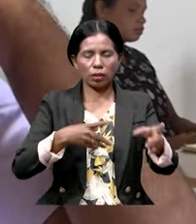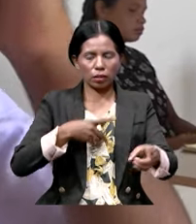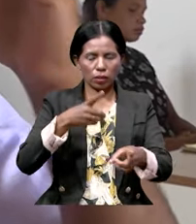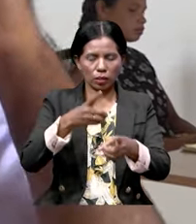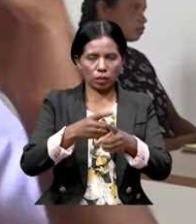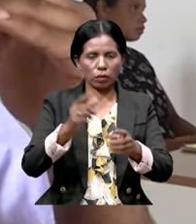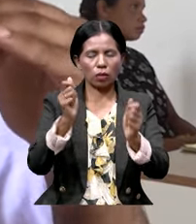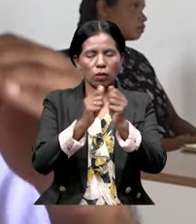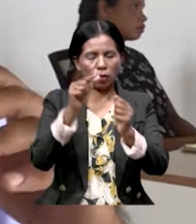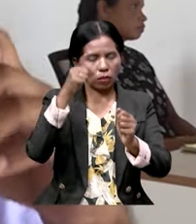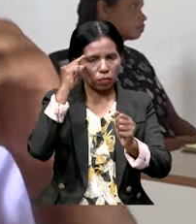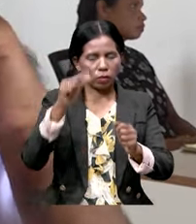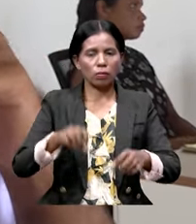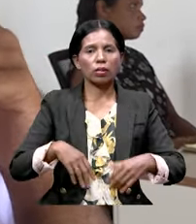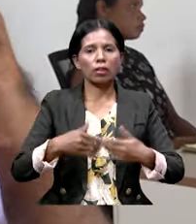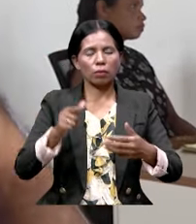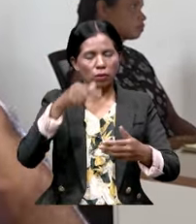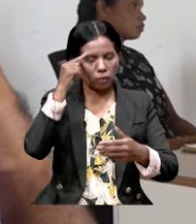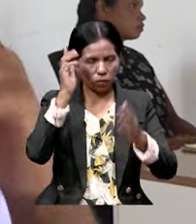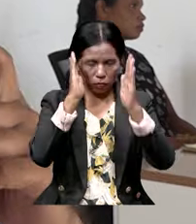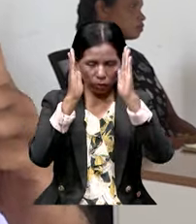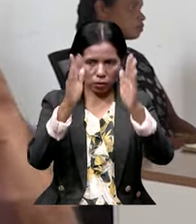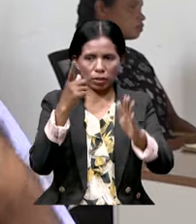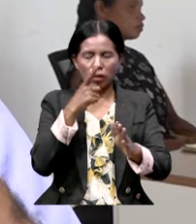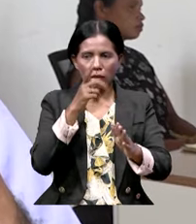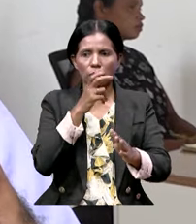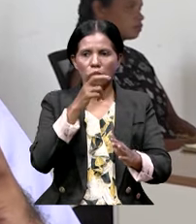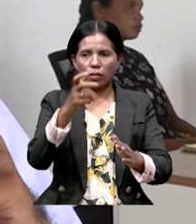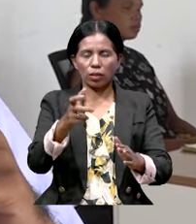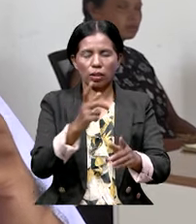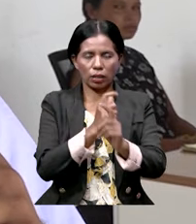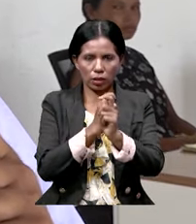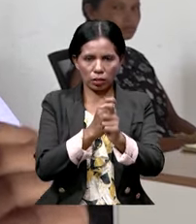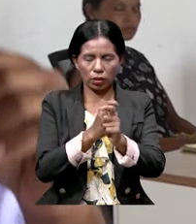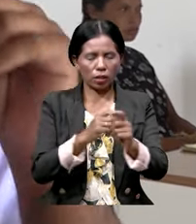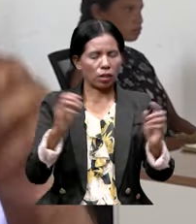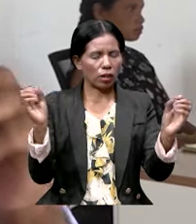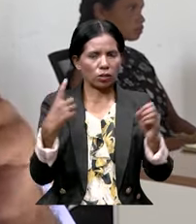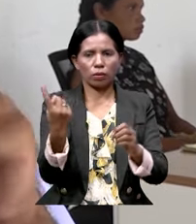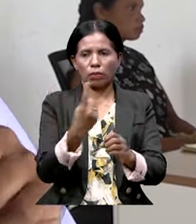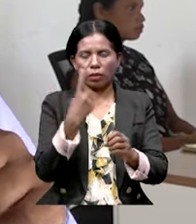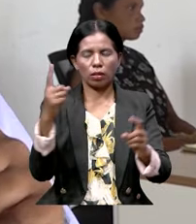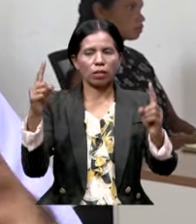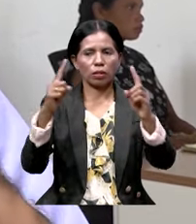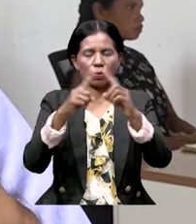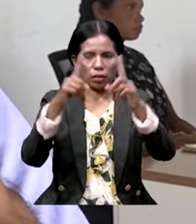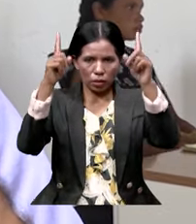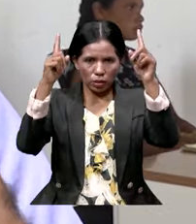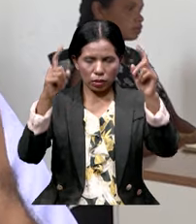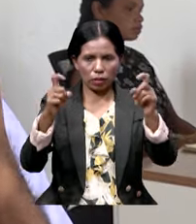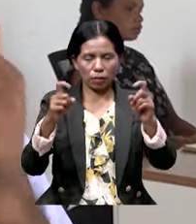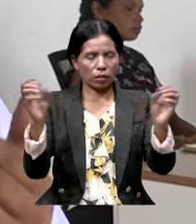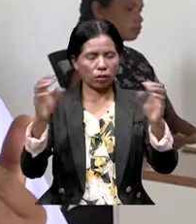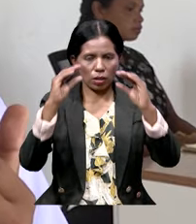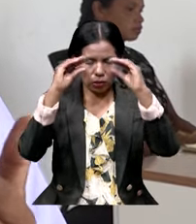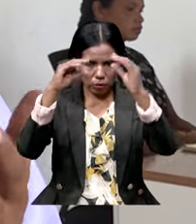ensama ke governo fo atensaun para lingua de portuguesa o lingua teto ne la os de bato i exame metode ne los hanorin